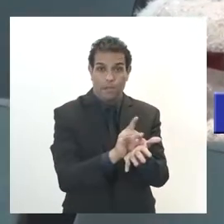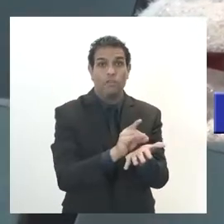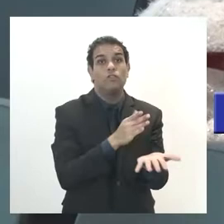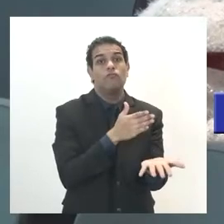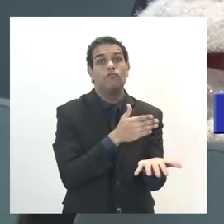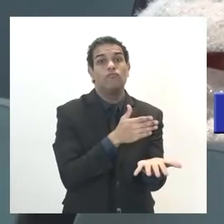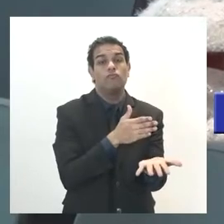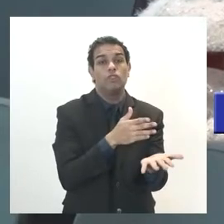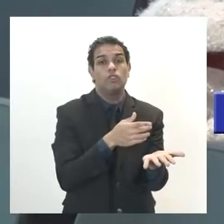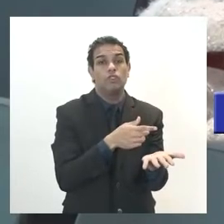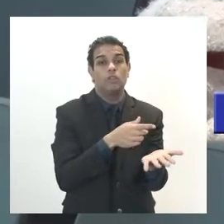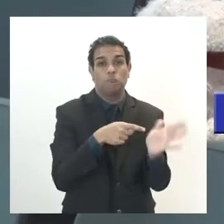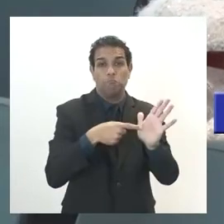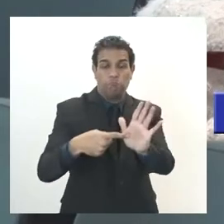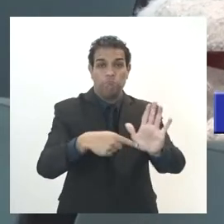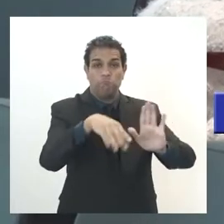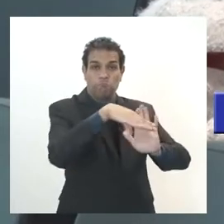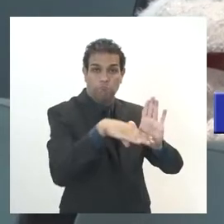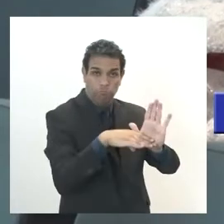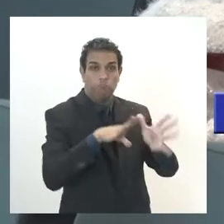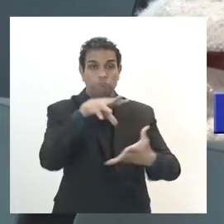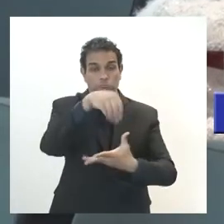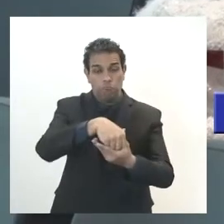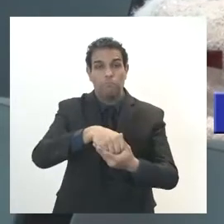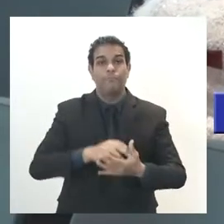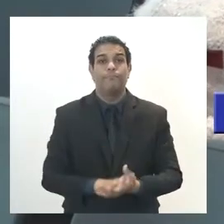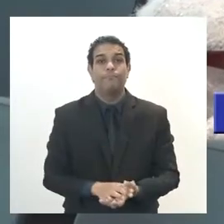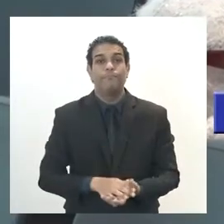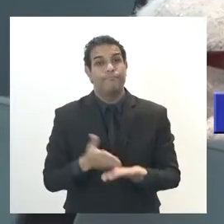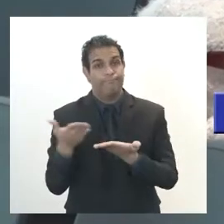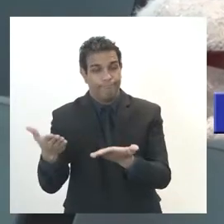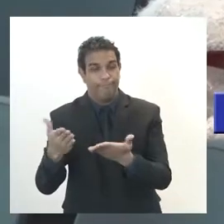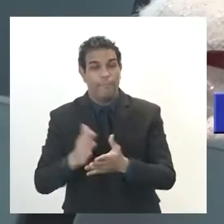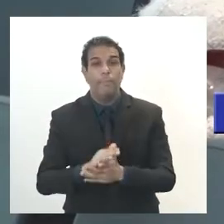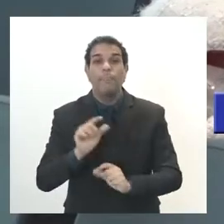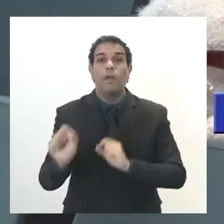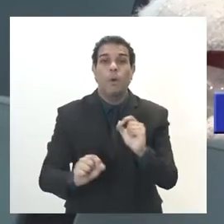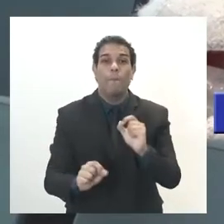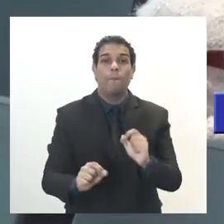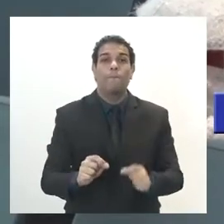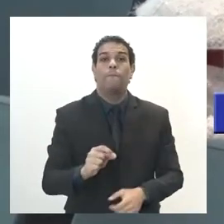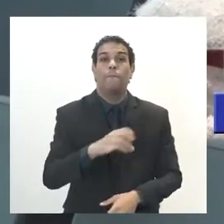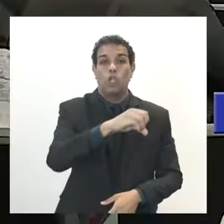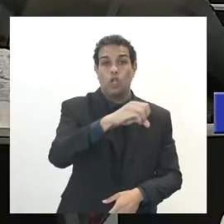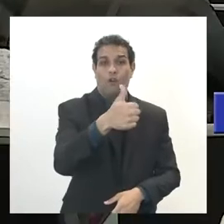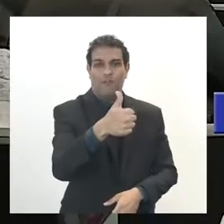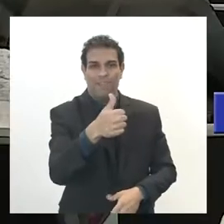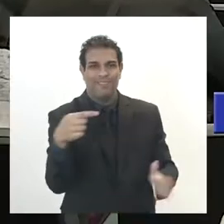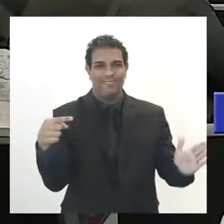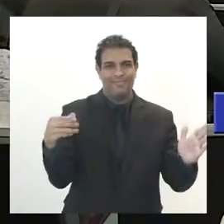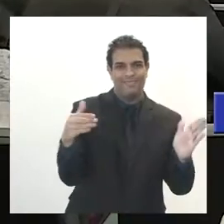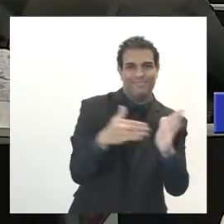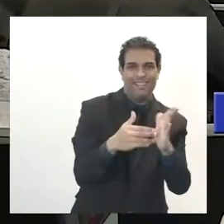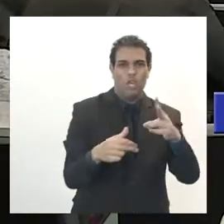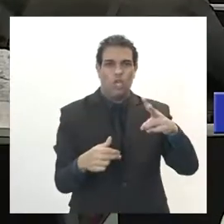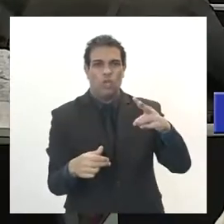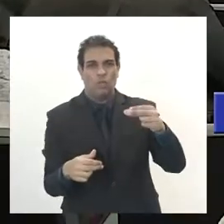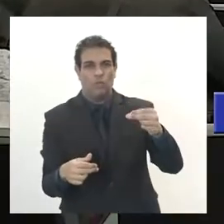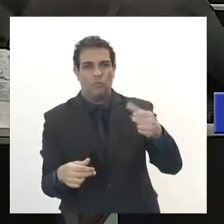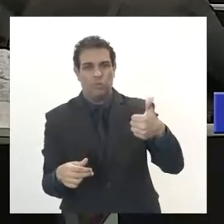estatístico de pessoal e informações organizacionais em função de planejamento e para entender o exame de 91 a 2015 quando